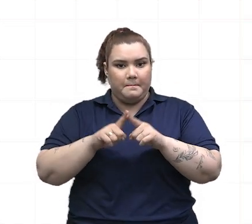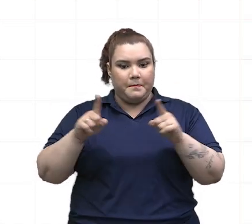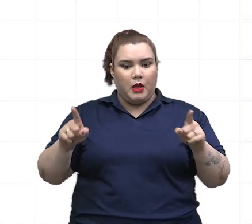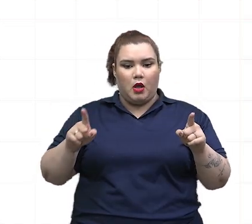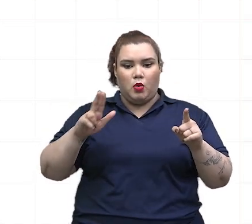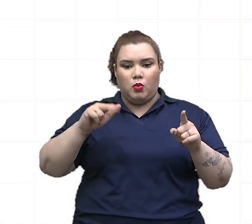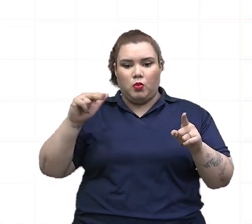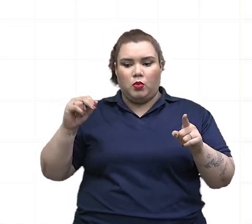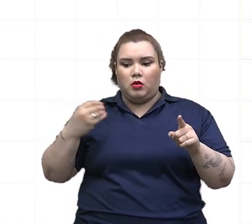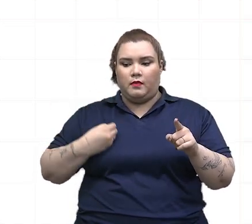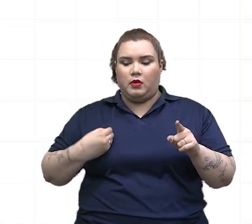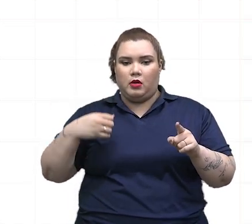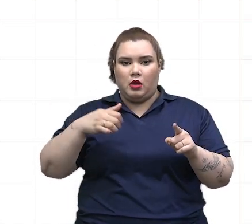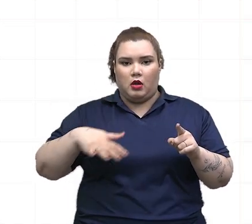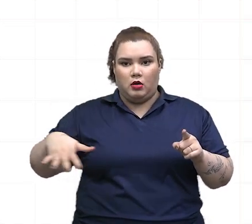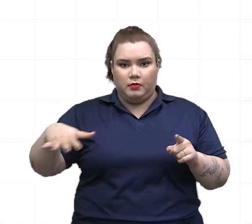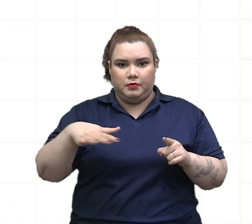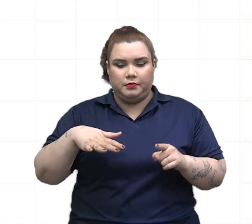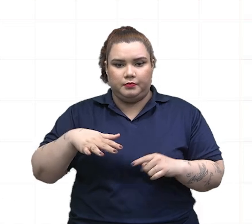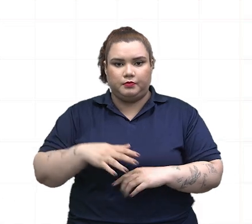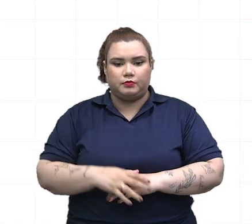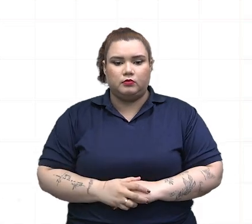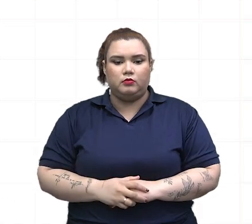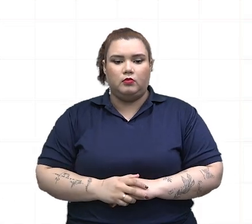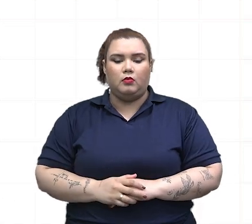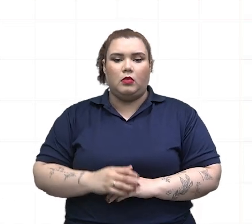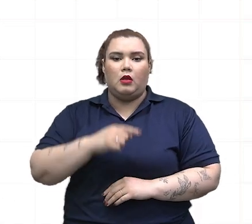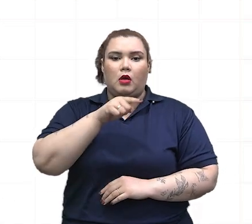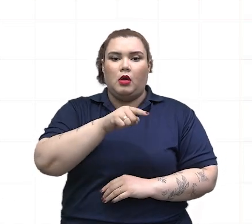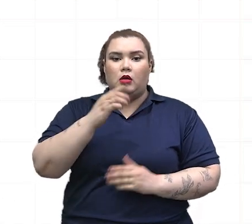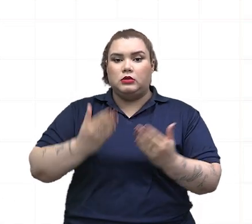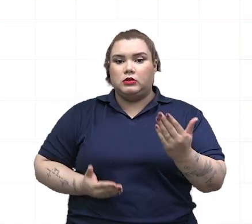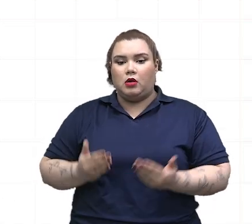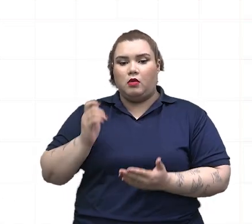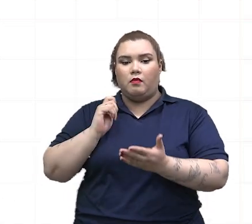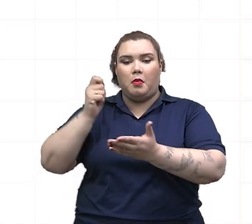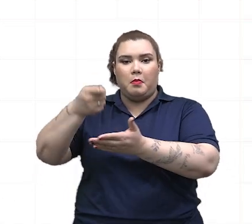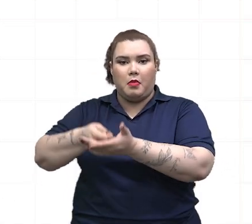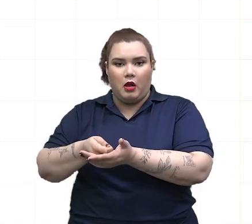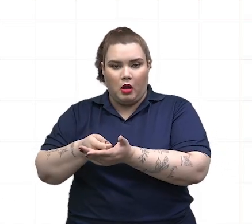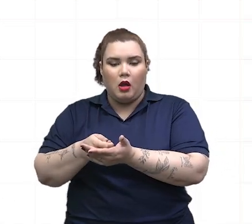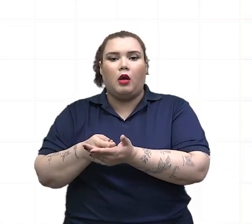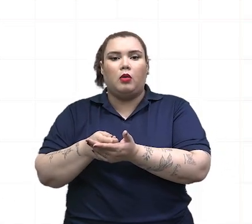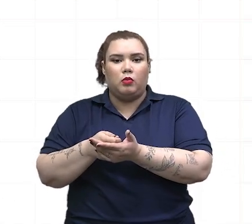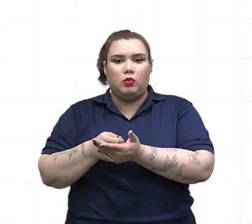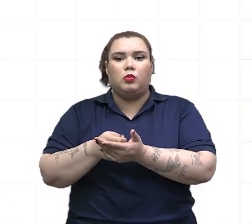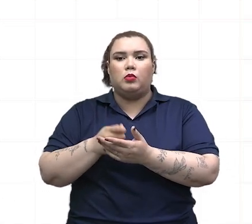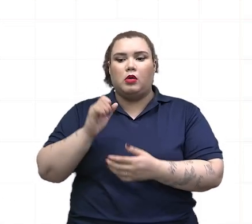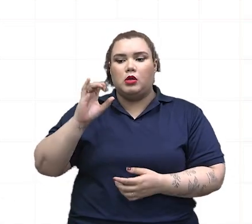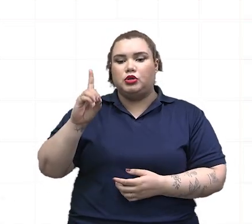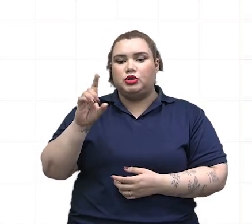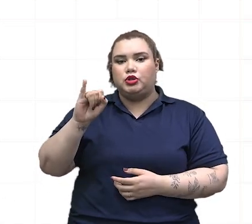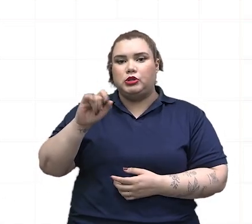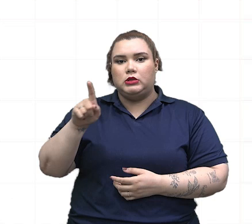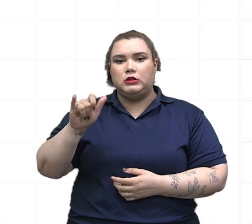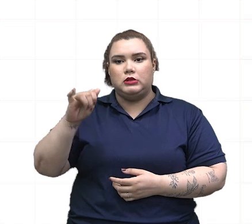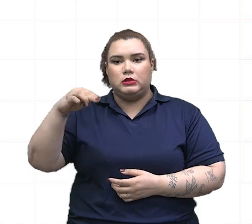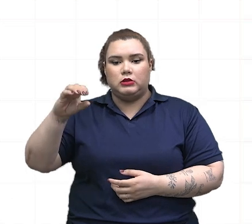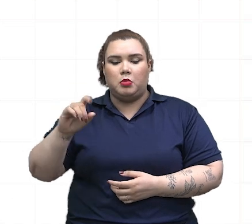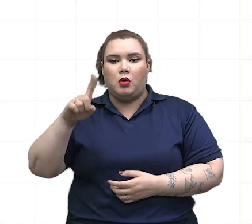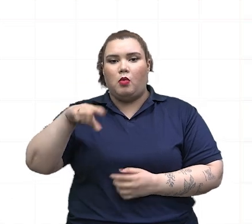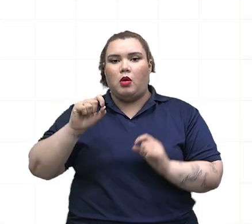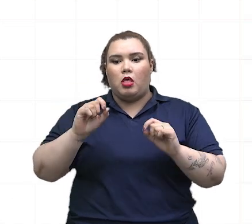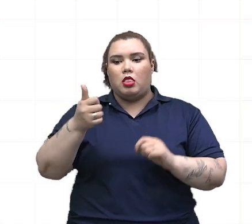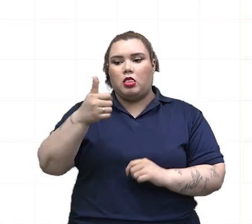propriedade. O servo pagava à igreja o tostão de Pedro ou o dízimo, que era então 10%